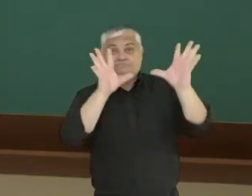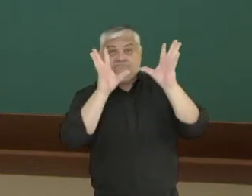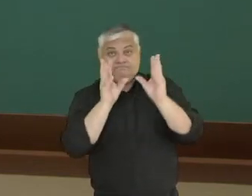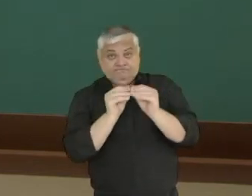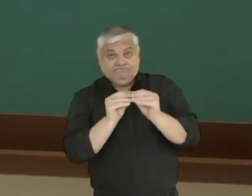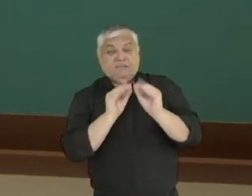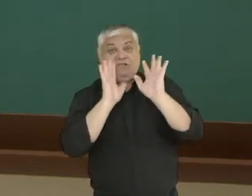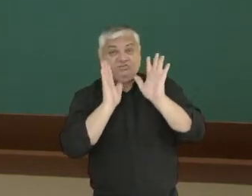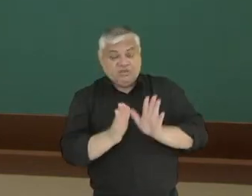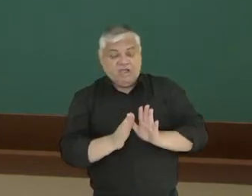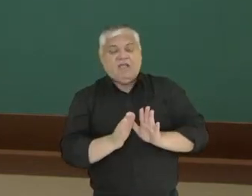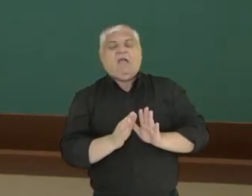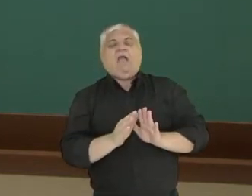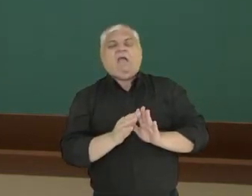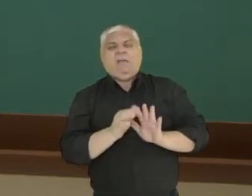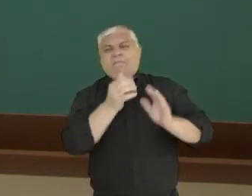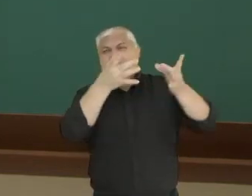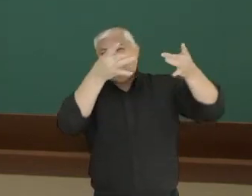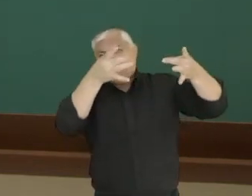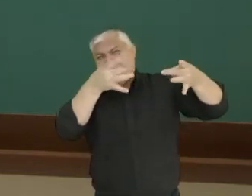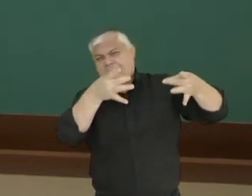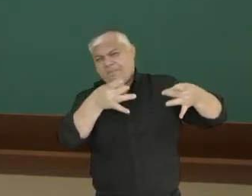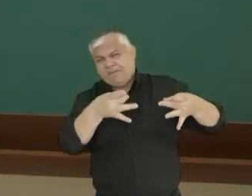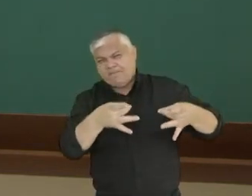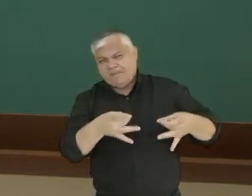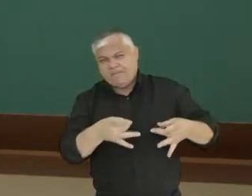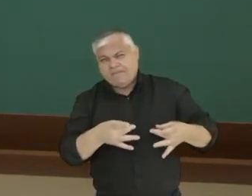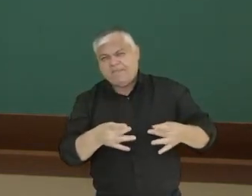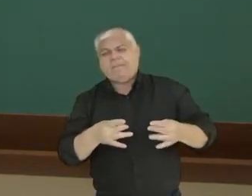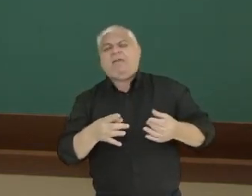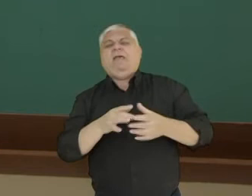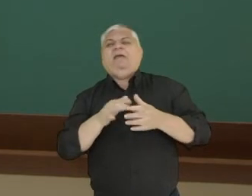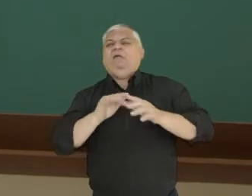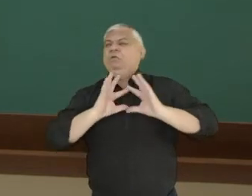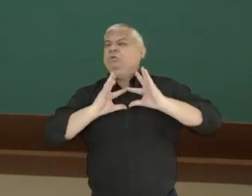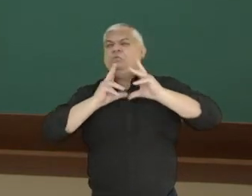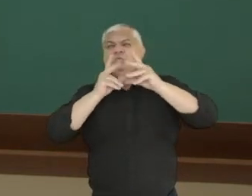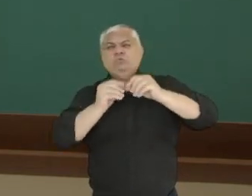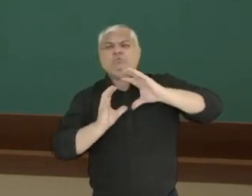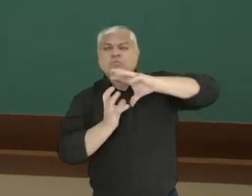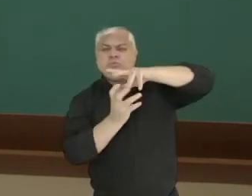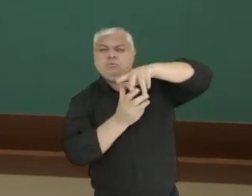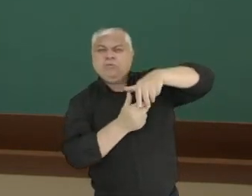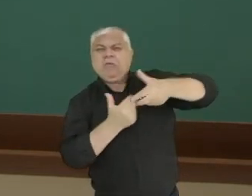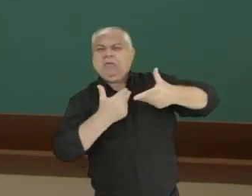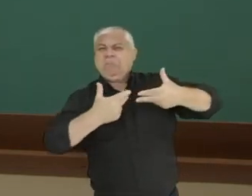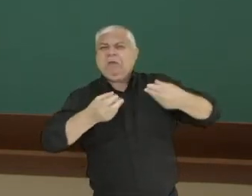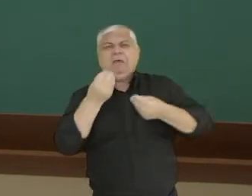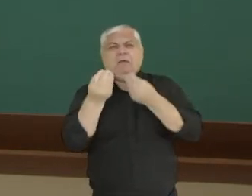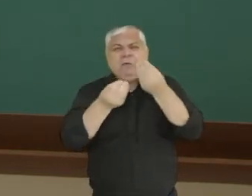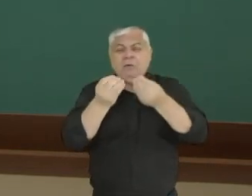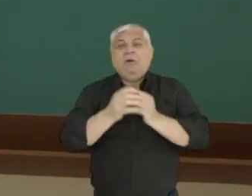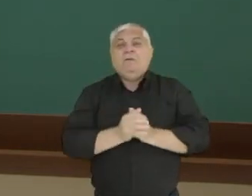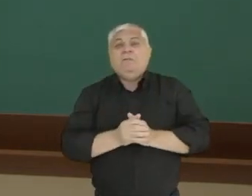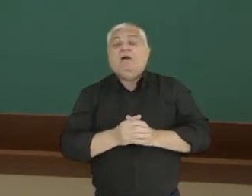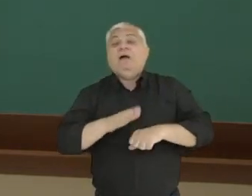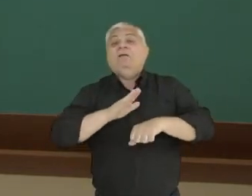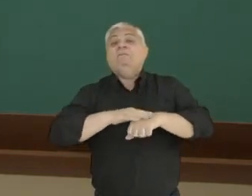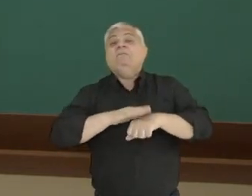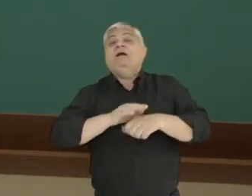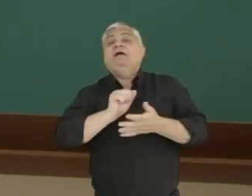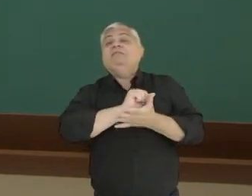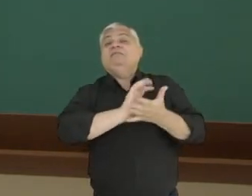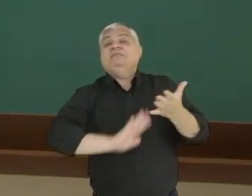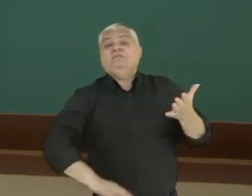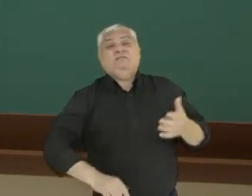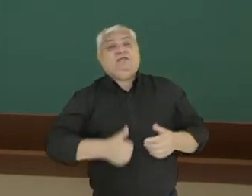das imagens de satélite, das imagens cartográficas e de que forma elas são construídas, nossa atividade para você